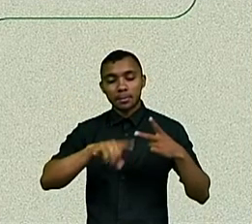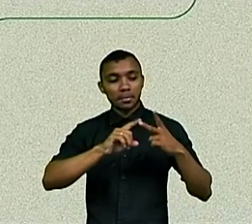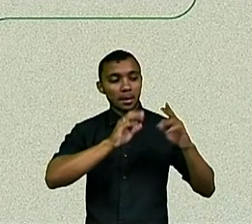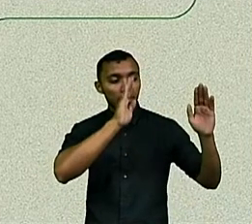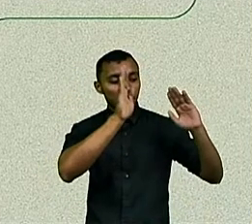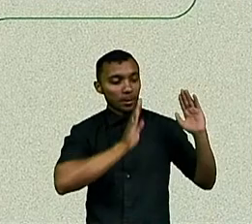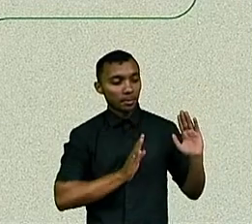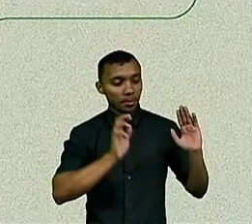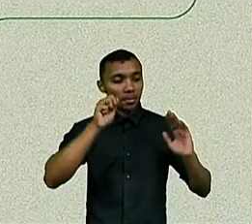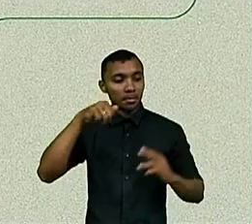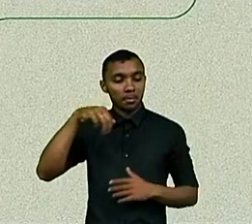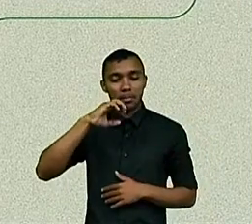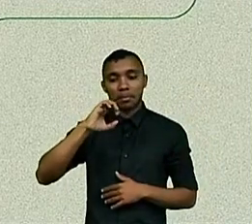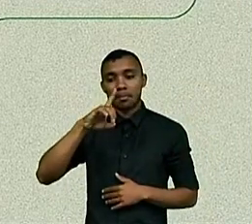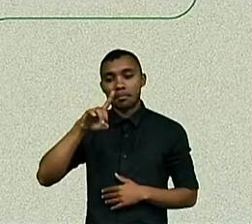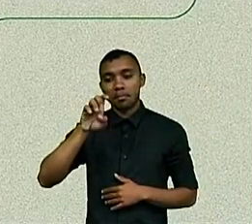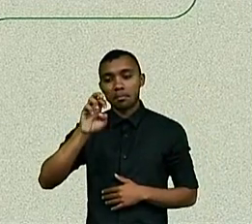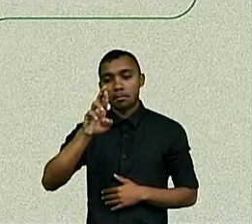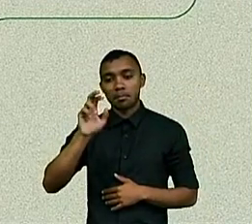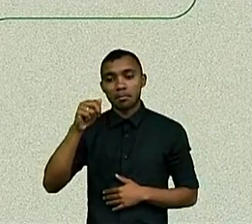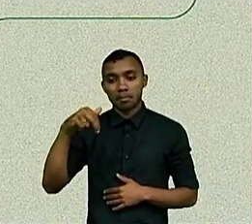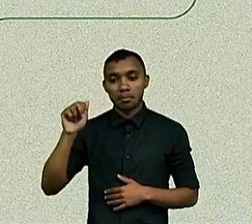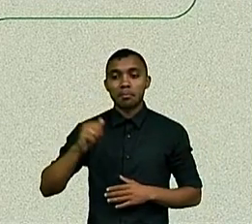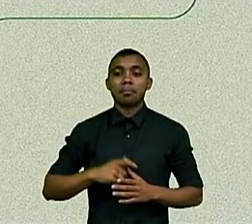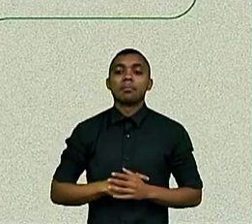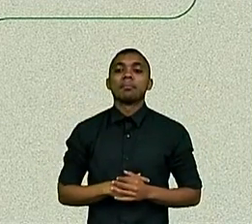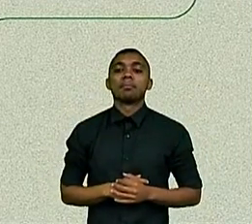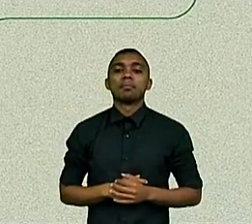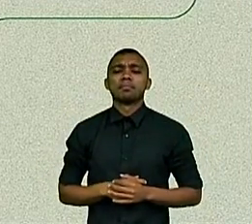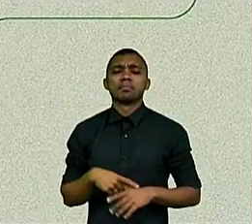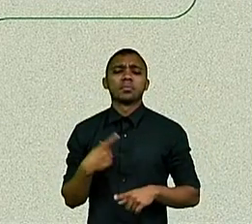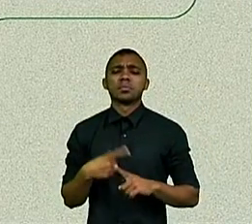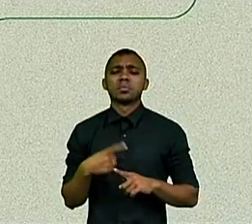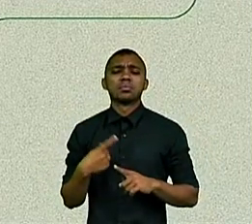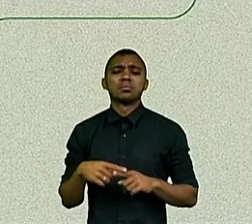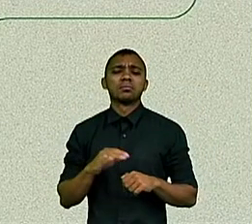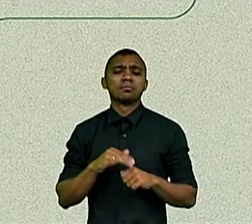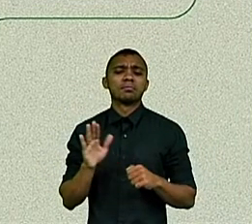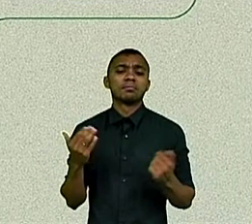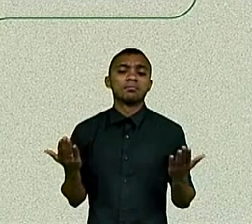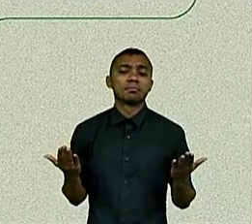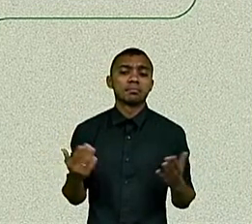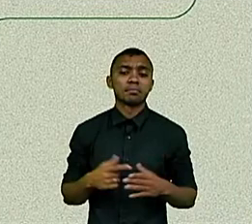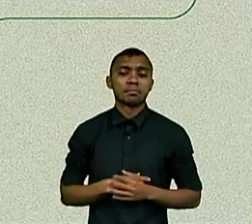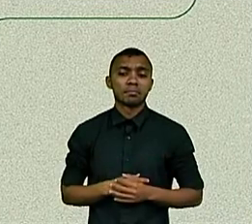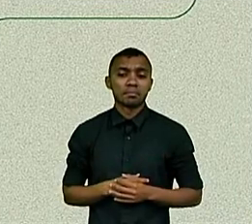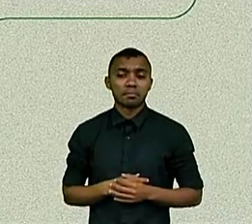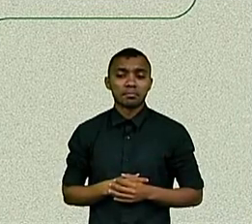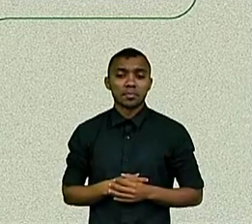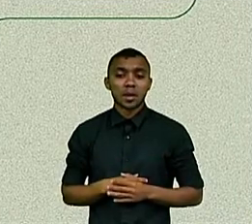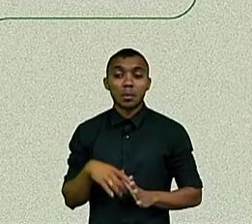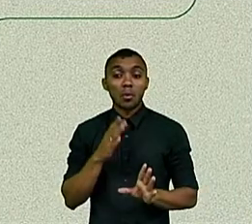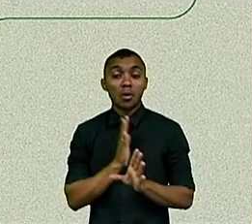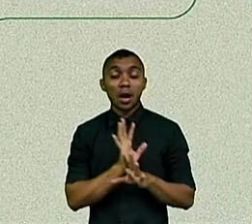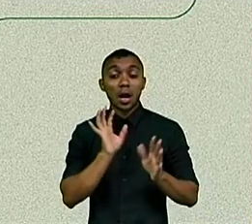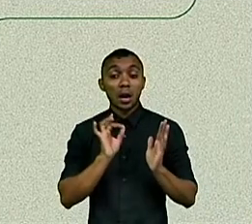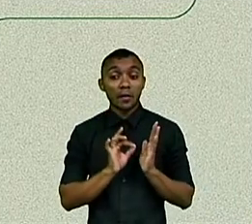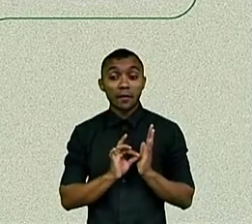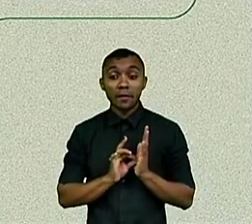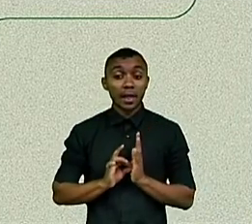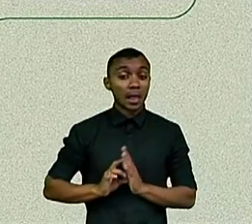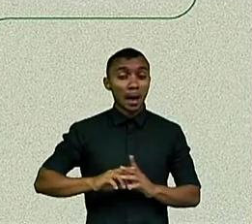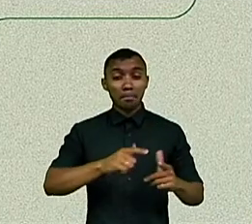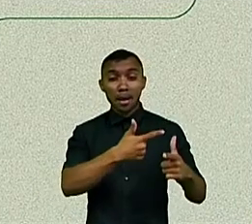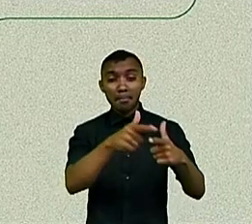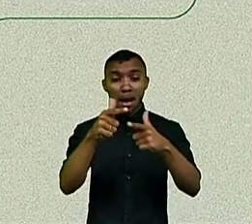contemporânea idade das luzes é equivocado porque porque tanta treva assim e nem foi